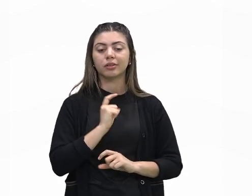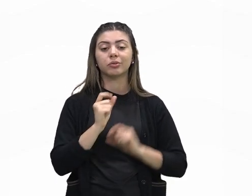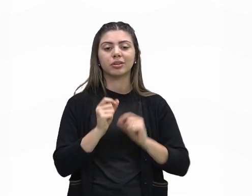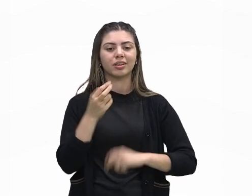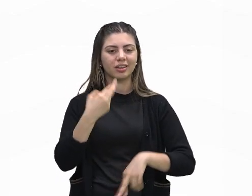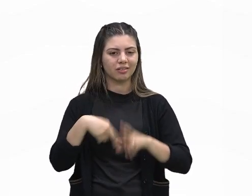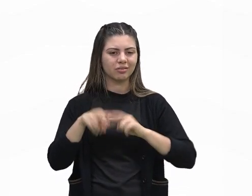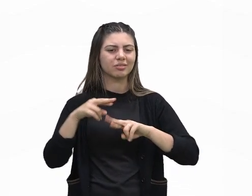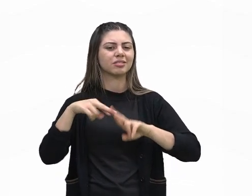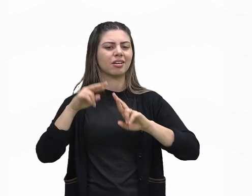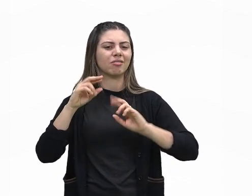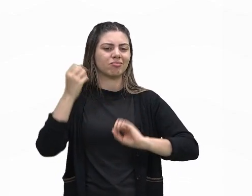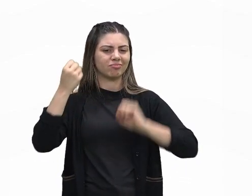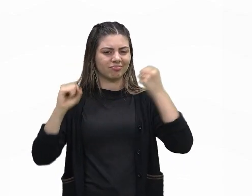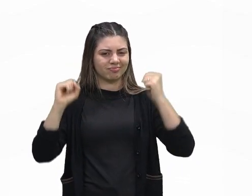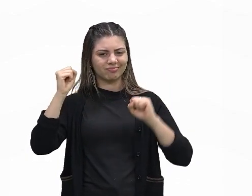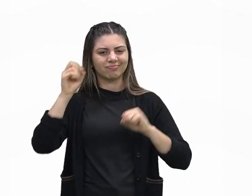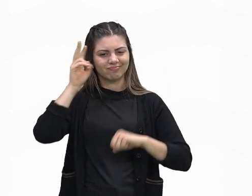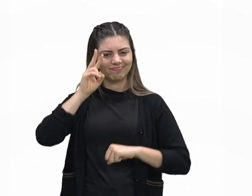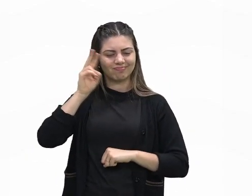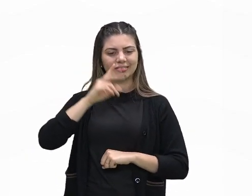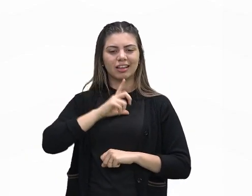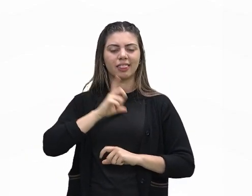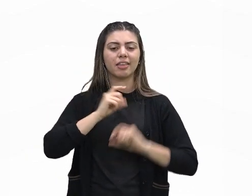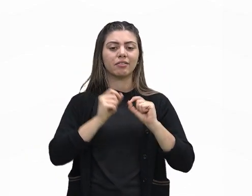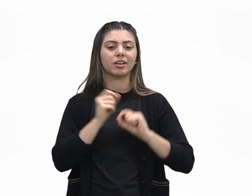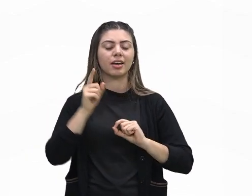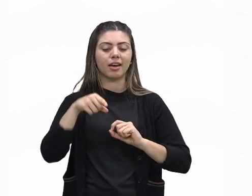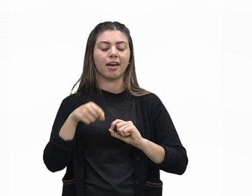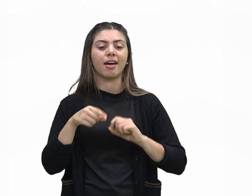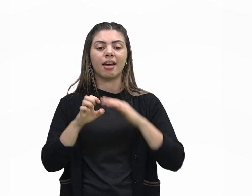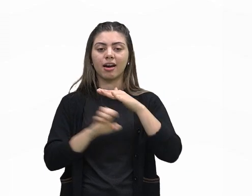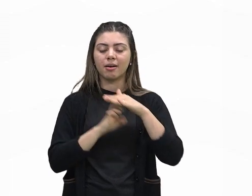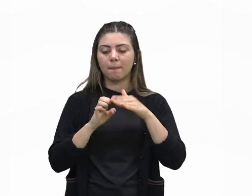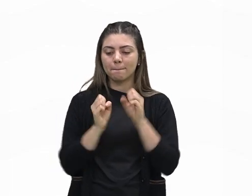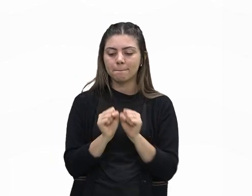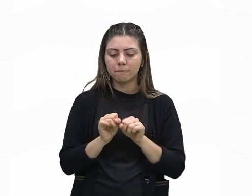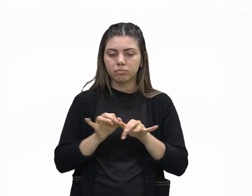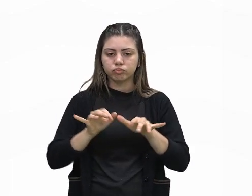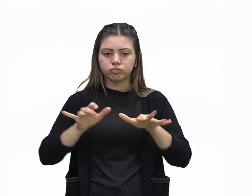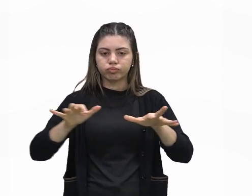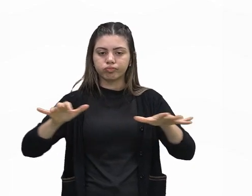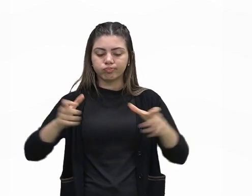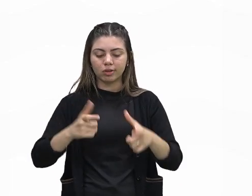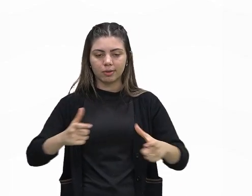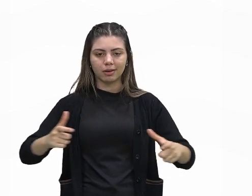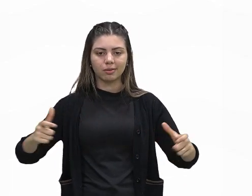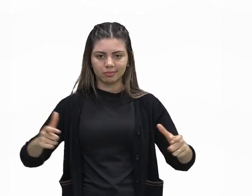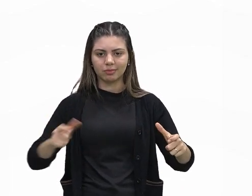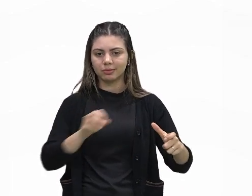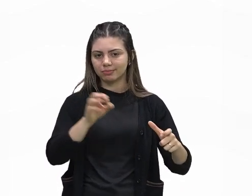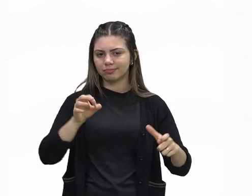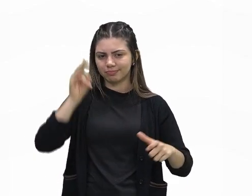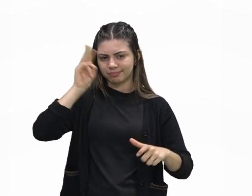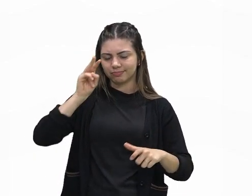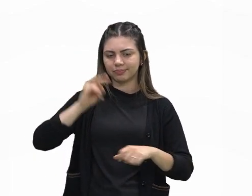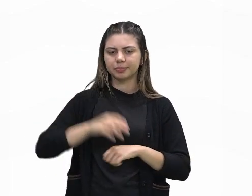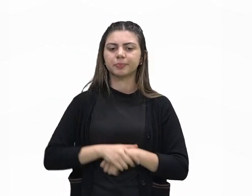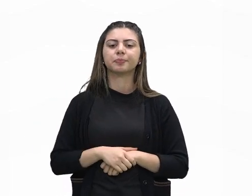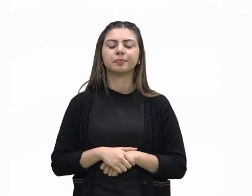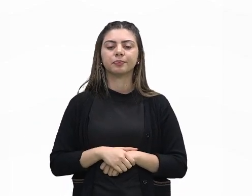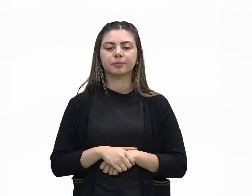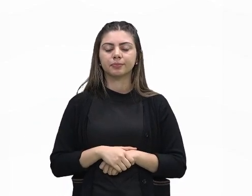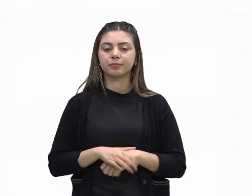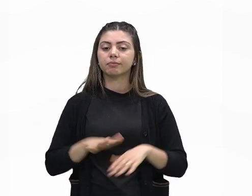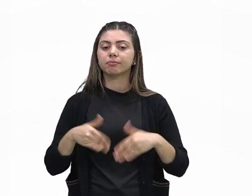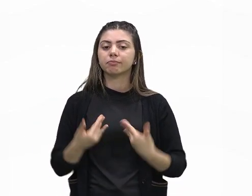revolução industrial, a expansão das grandes empresas e também dos grandes negócios. Então,